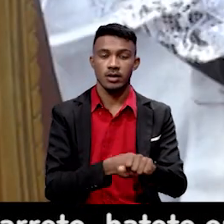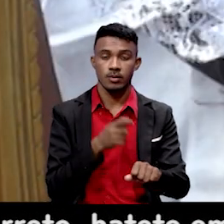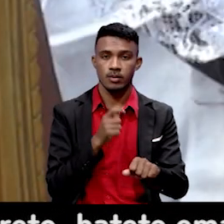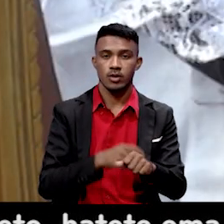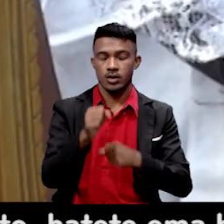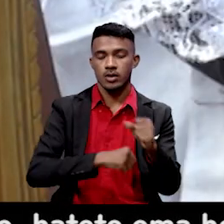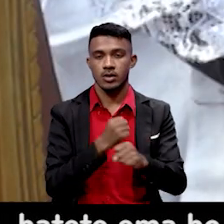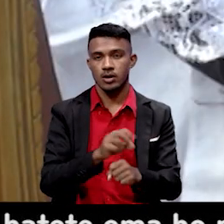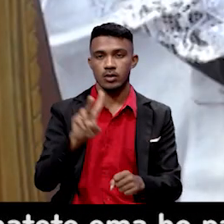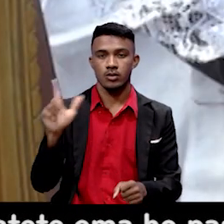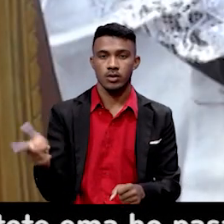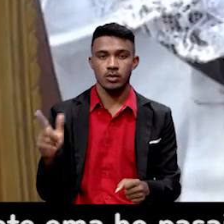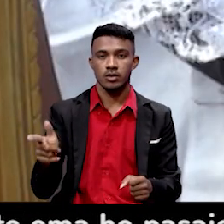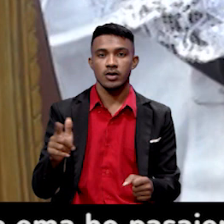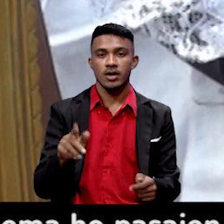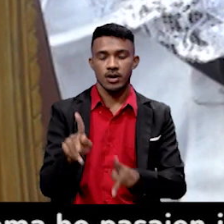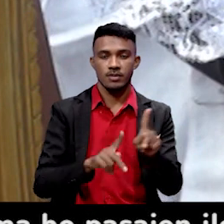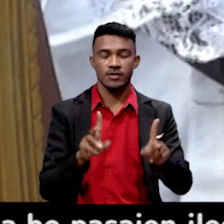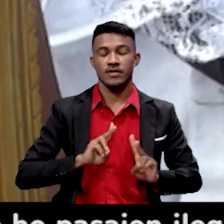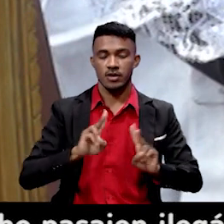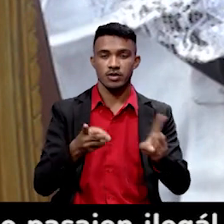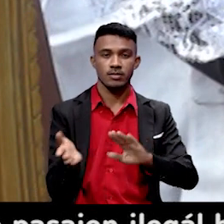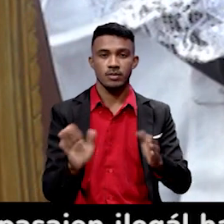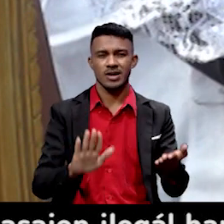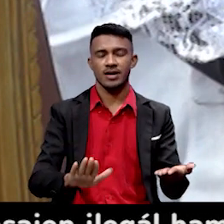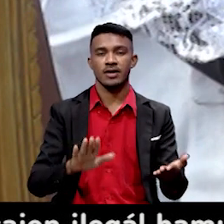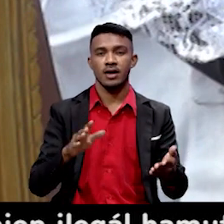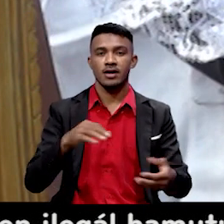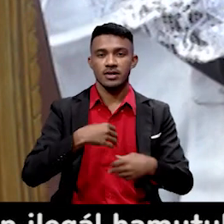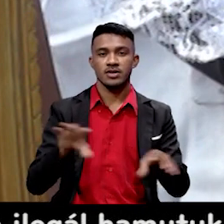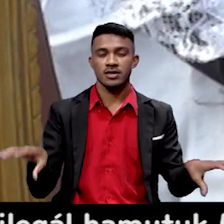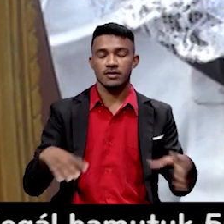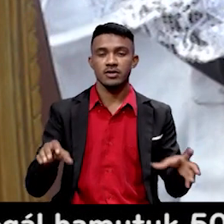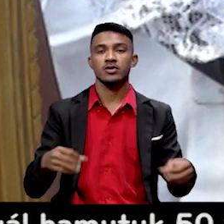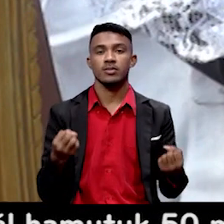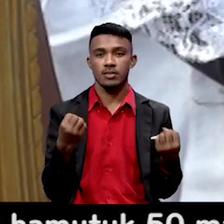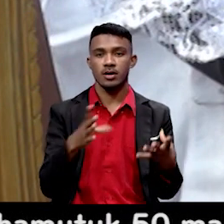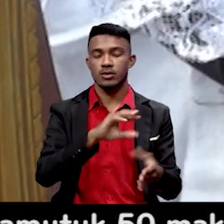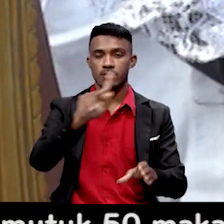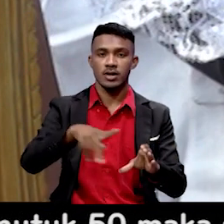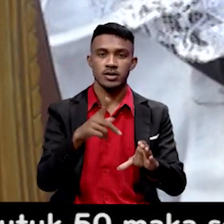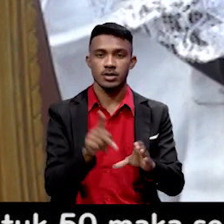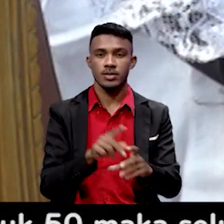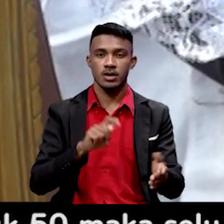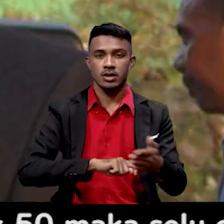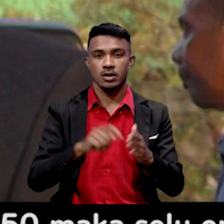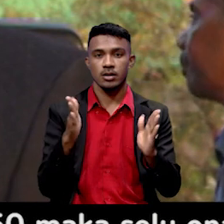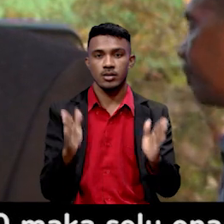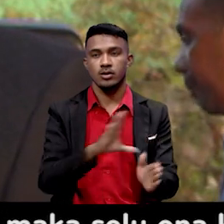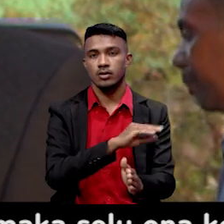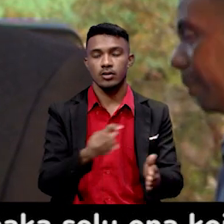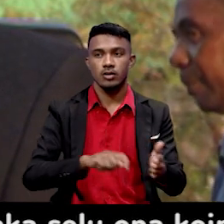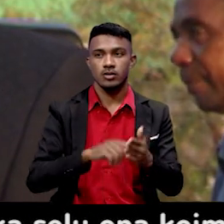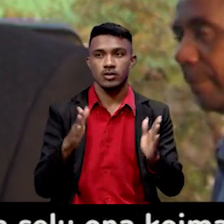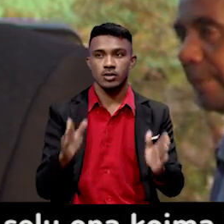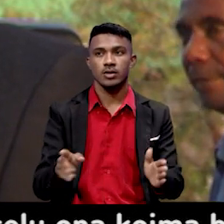larane, saudoso halau buat barak, anesan serviço militar, no mos participa iha treinamento no curso Siranebe, instituição Haruka